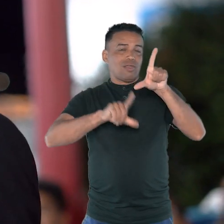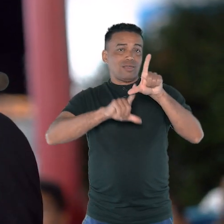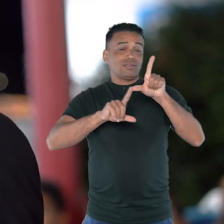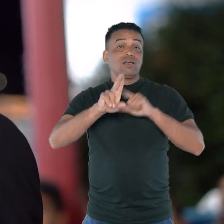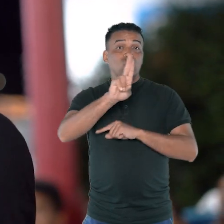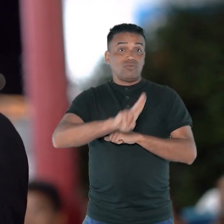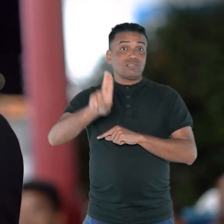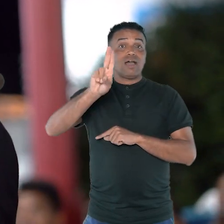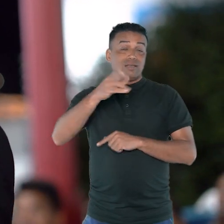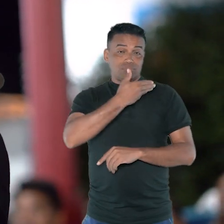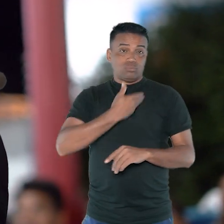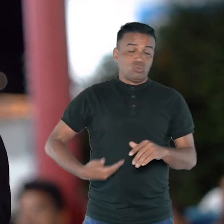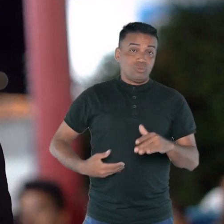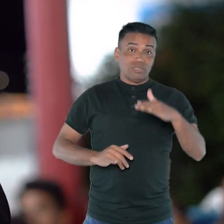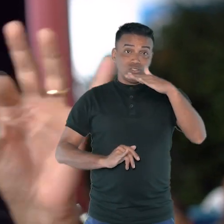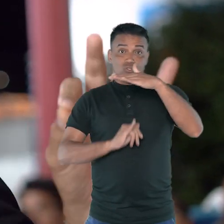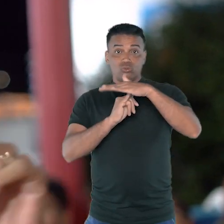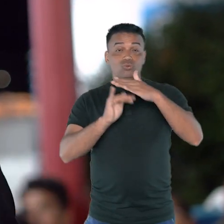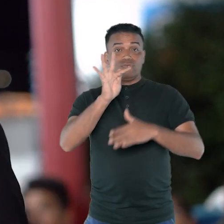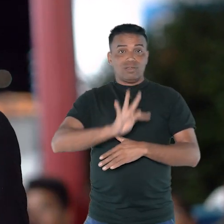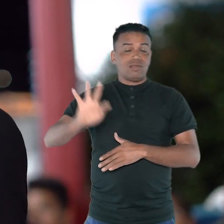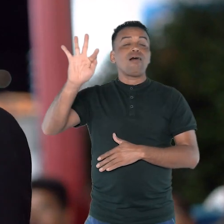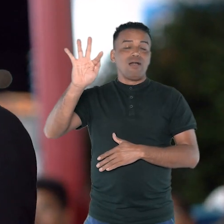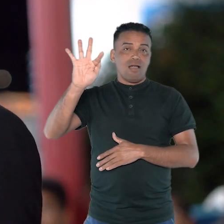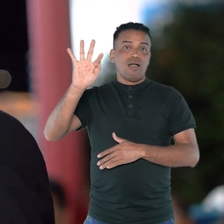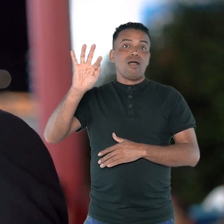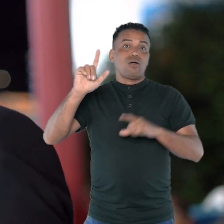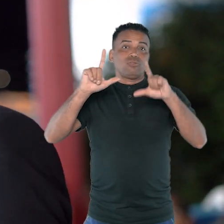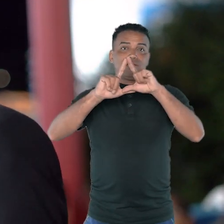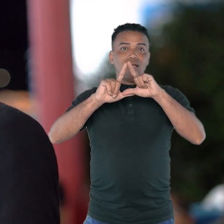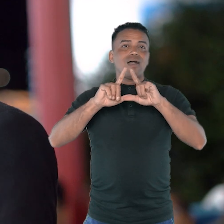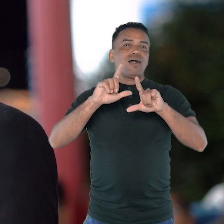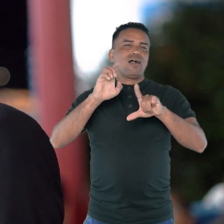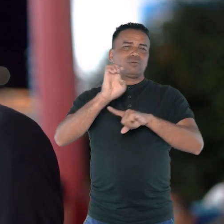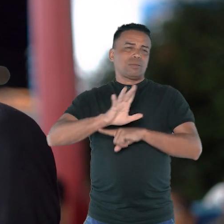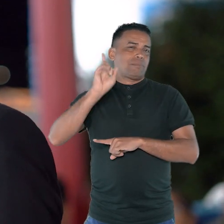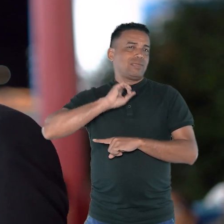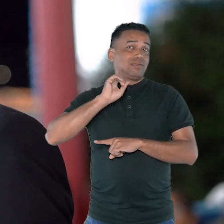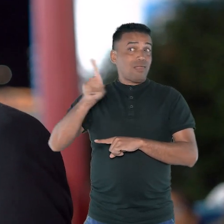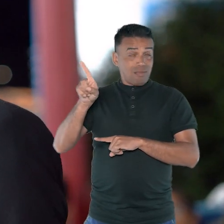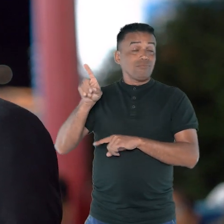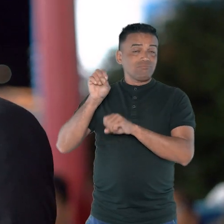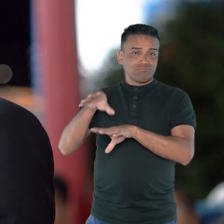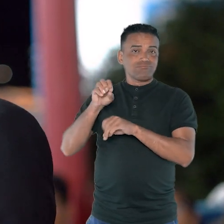universidades públicas aqui, que é o Instituto Federal do Triângulo Mineiro, onde o Alexandre dá aula, e a Unimontes. E a Unimontes, agora,